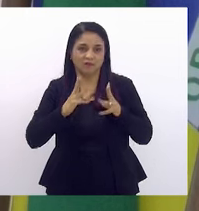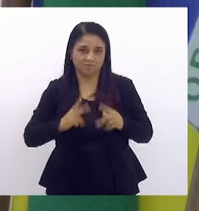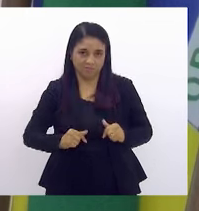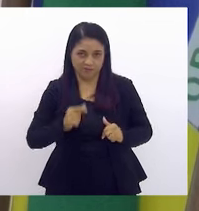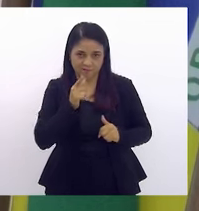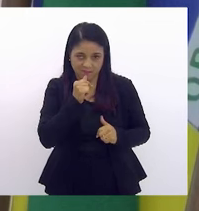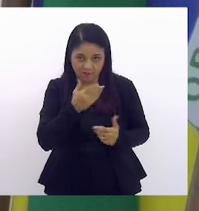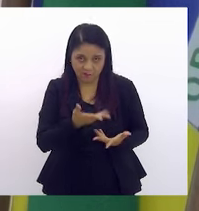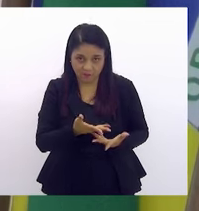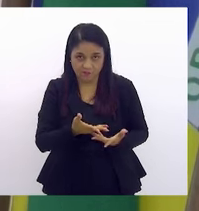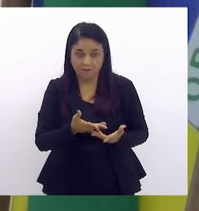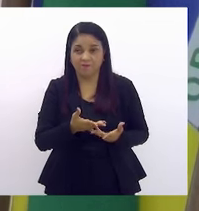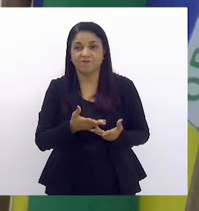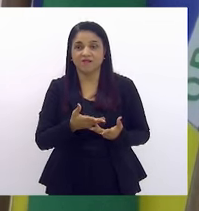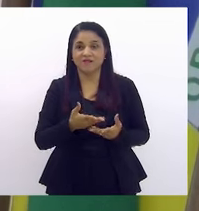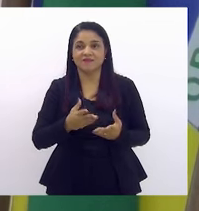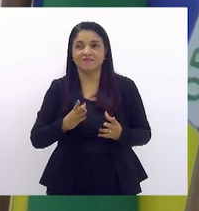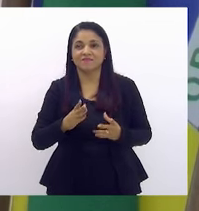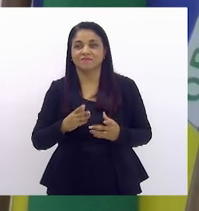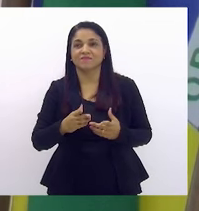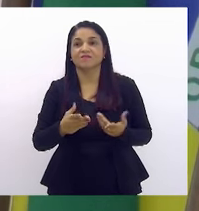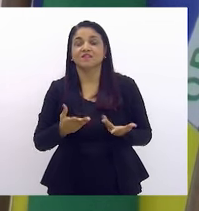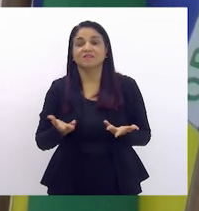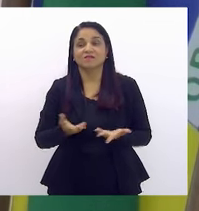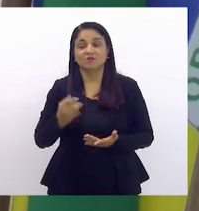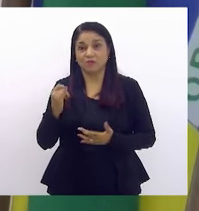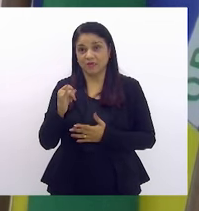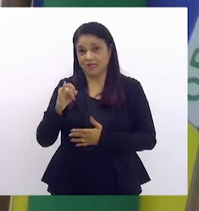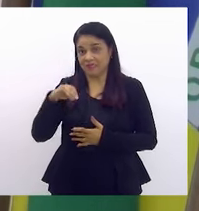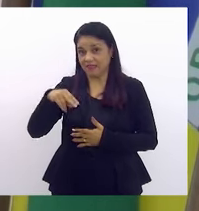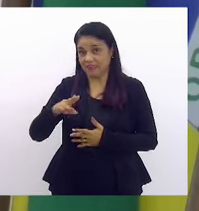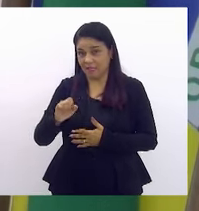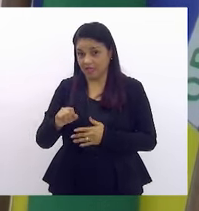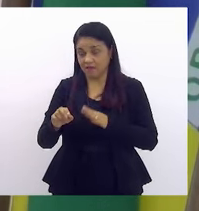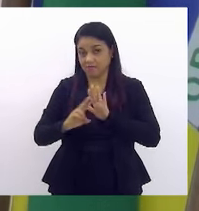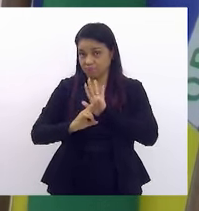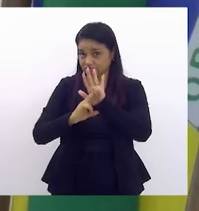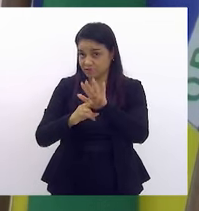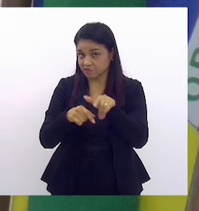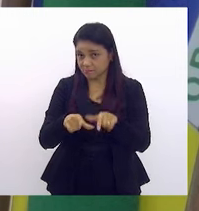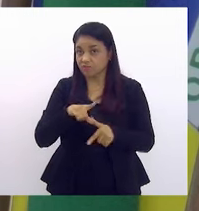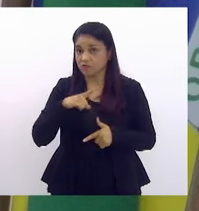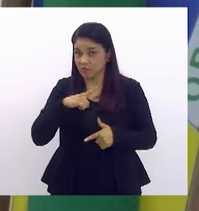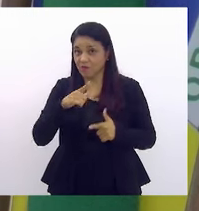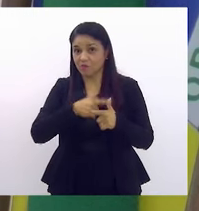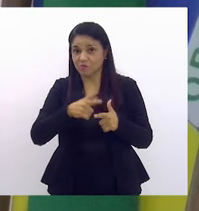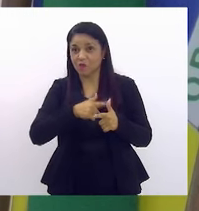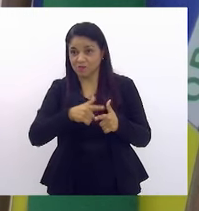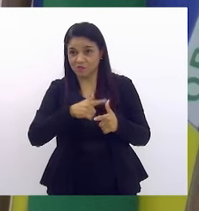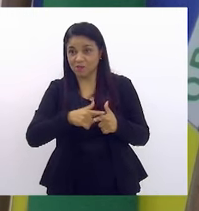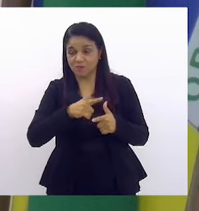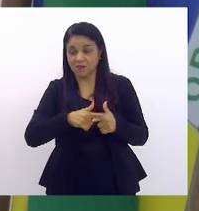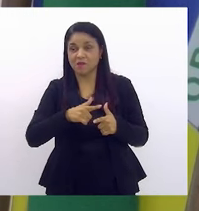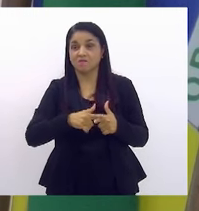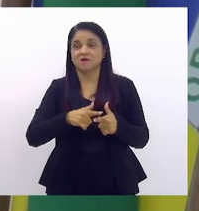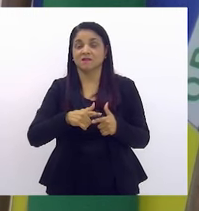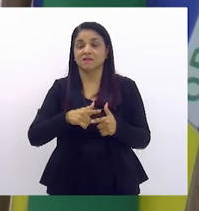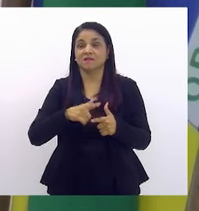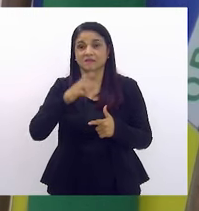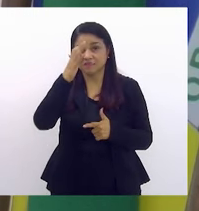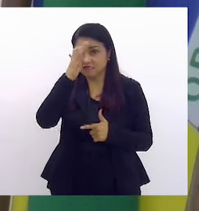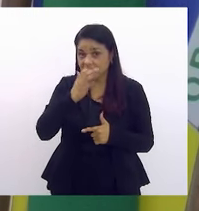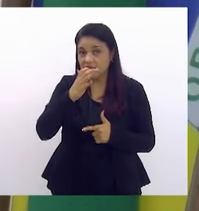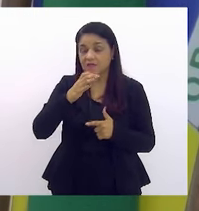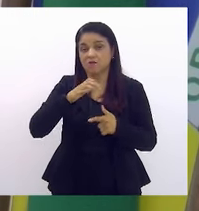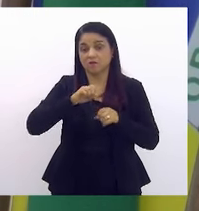com o representante do INEA aqui presente, a gente tem um problema sério. Né? Como a gente tem problema de distribuição de